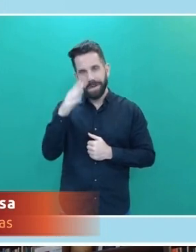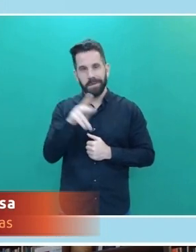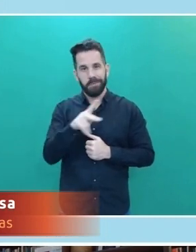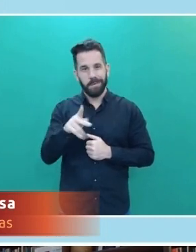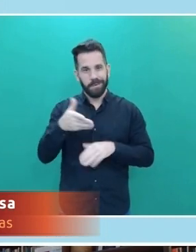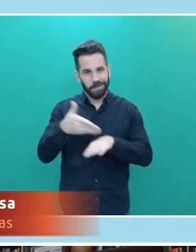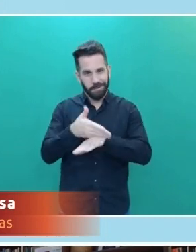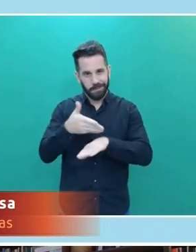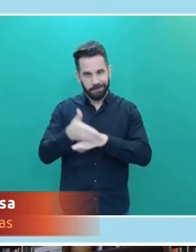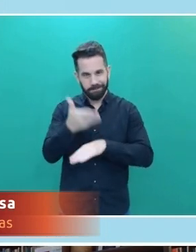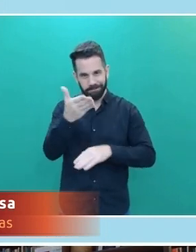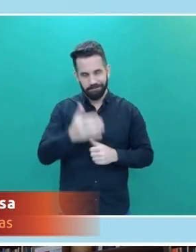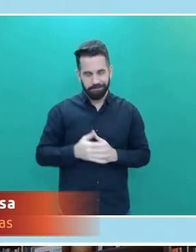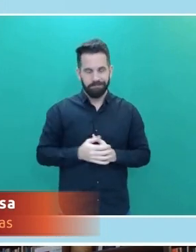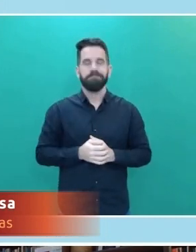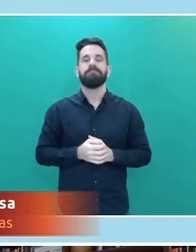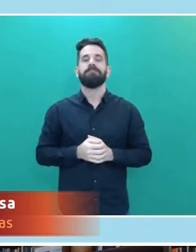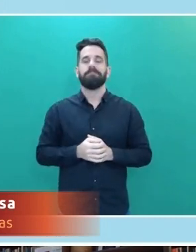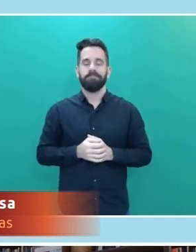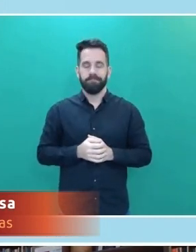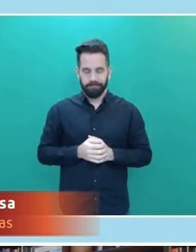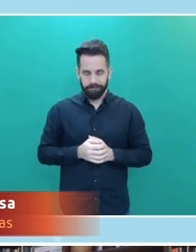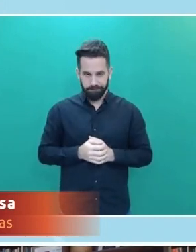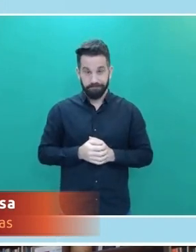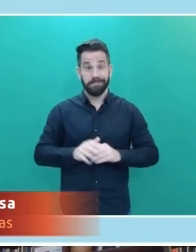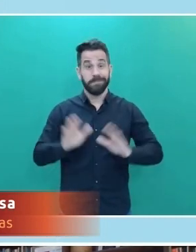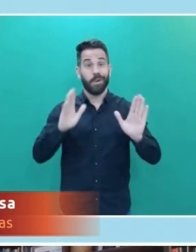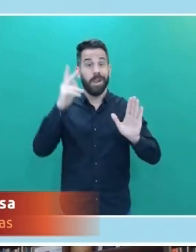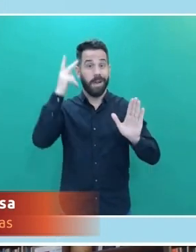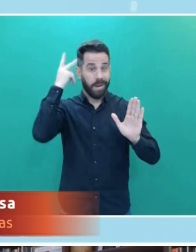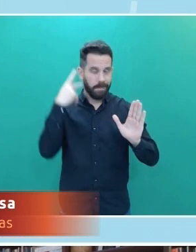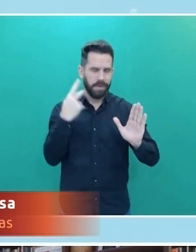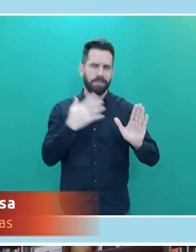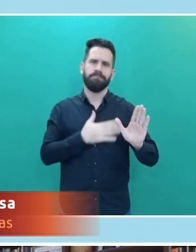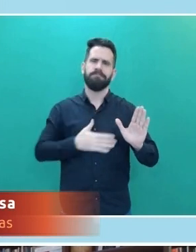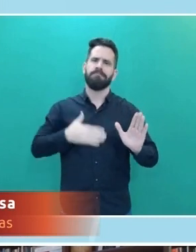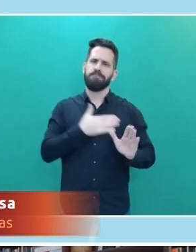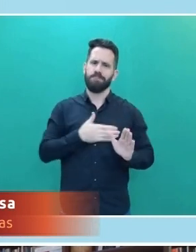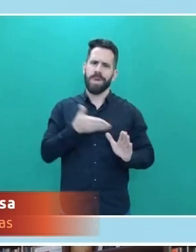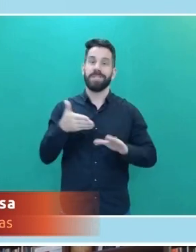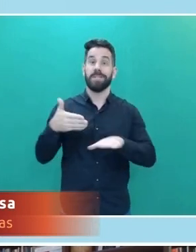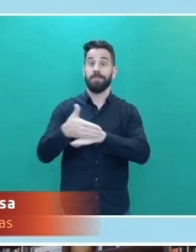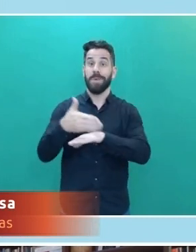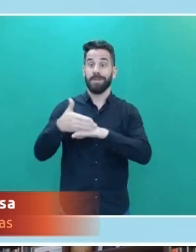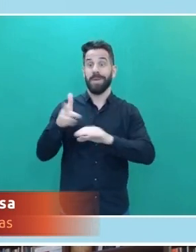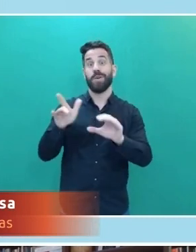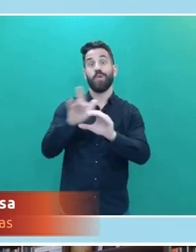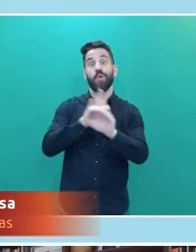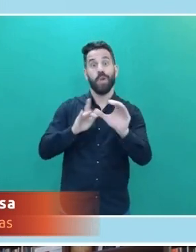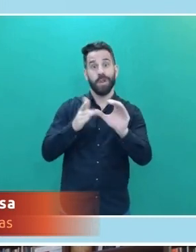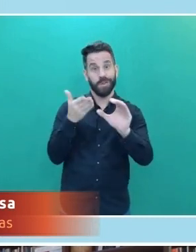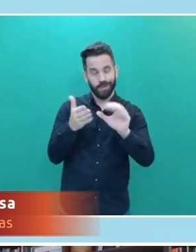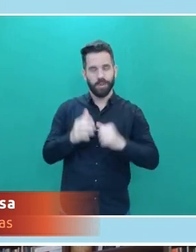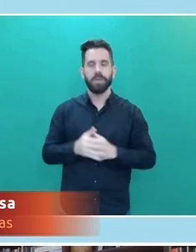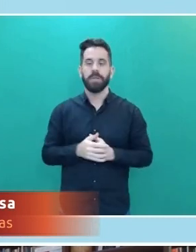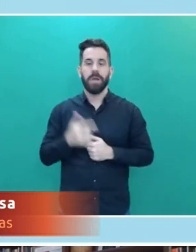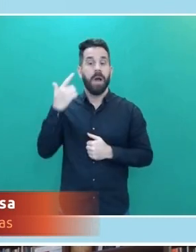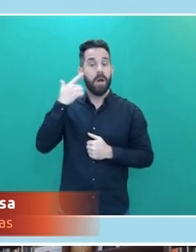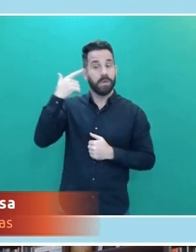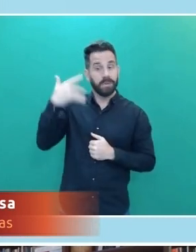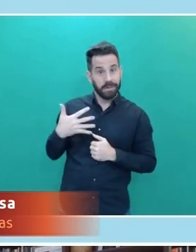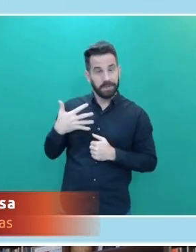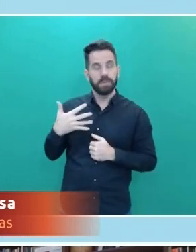presença. Olá, Camila, é um prazer participar no Conexões. E eu também me descrevo como um